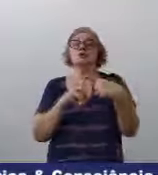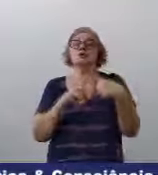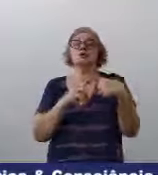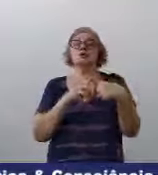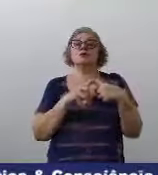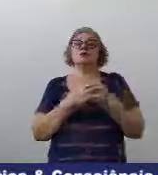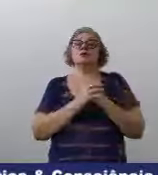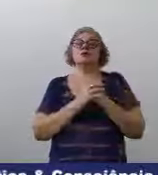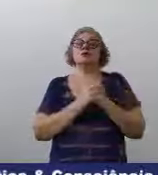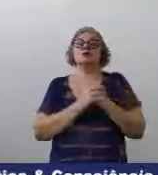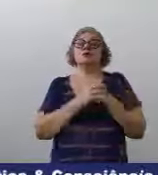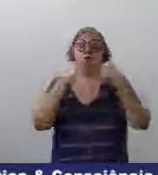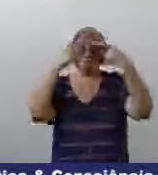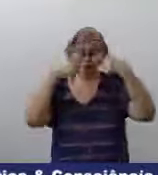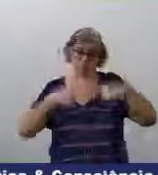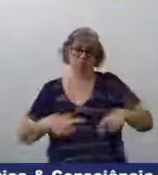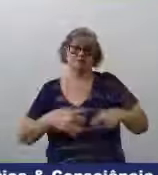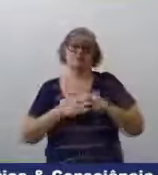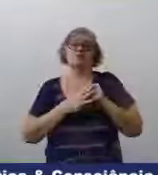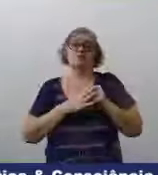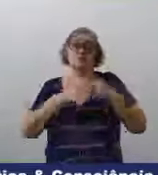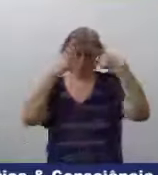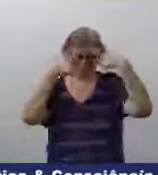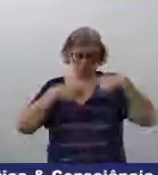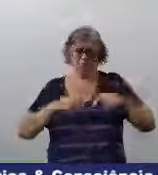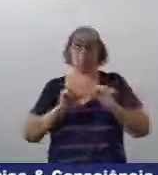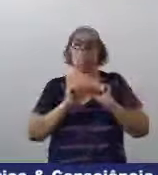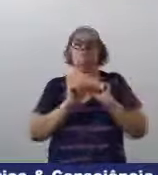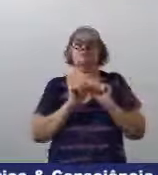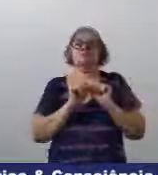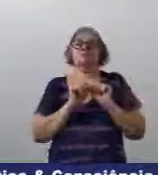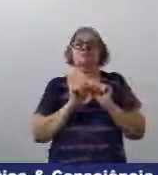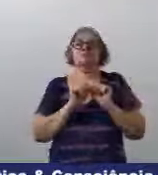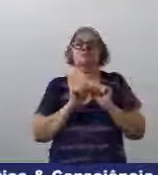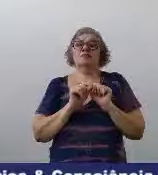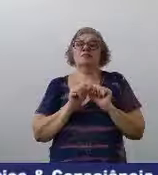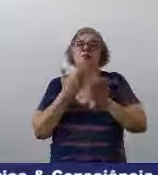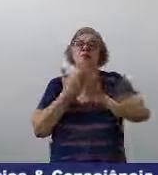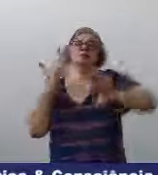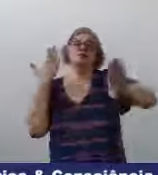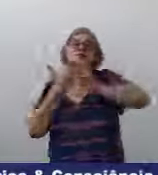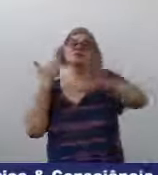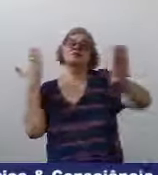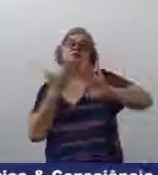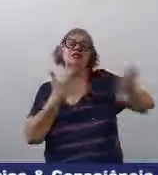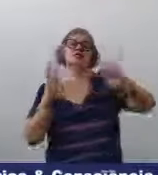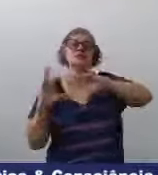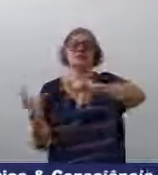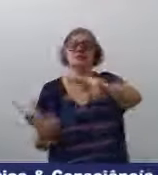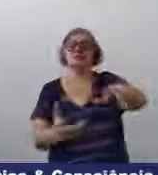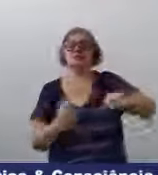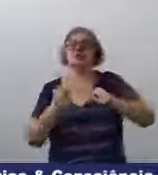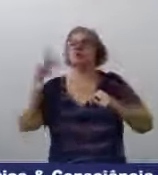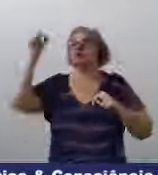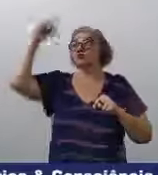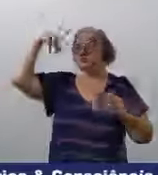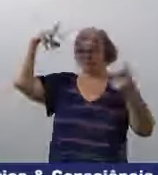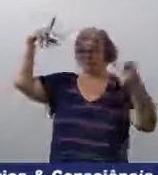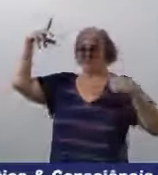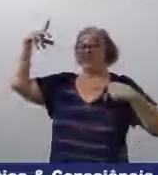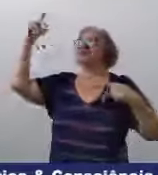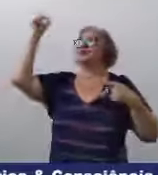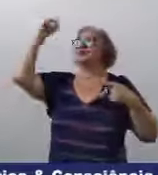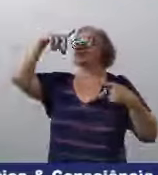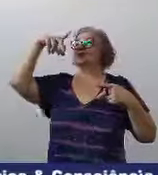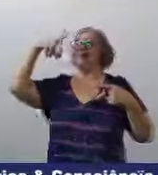temos por que estar a considerá-los constantemente como algo absoluto. Essas distâncias do universo são fantásticas.